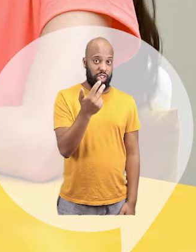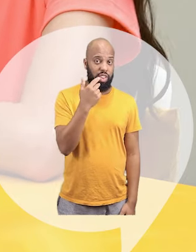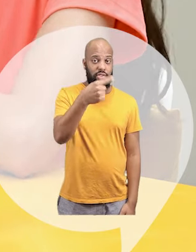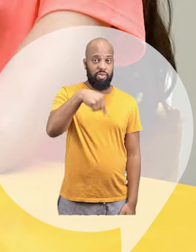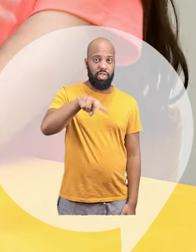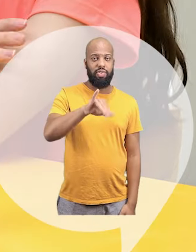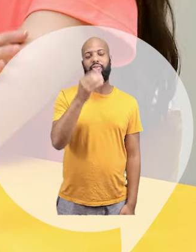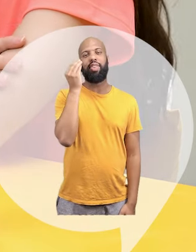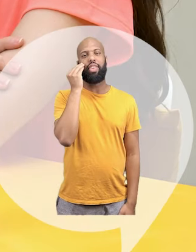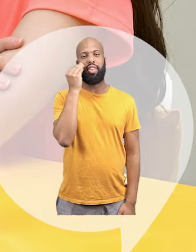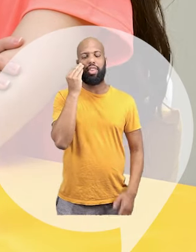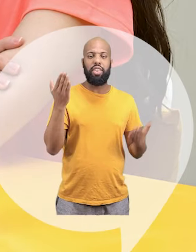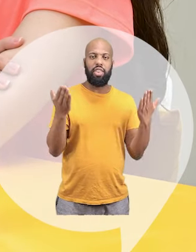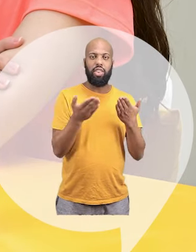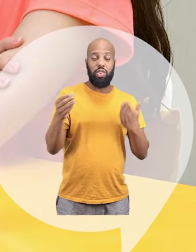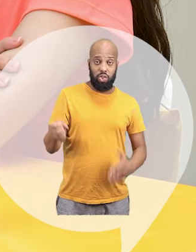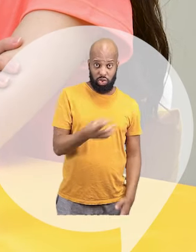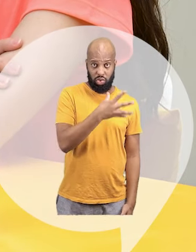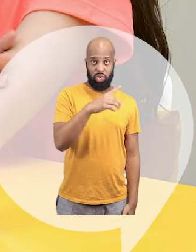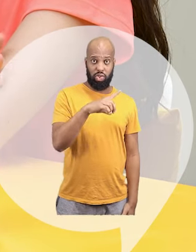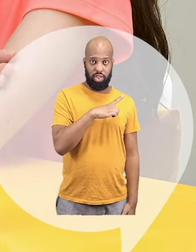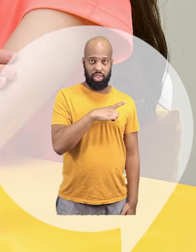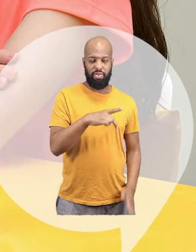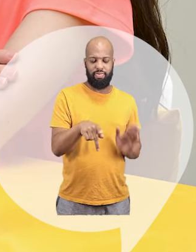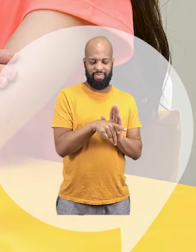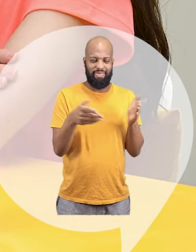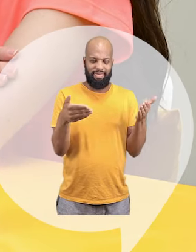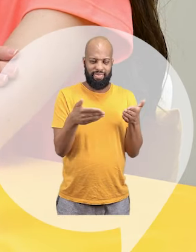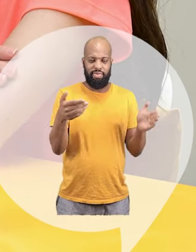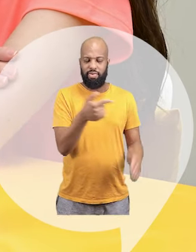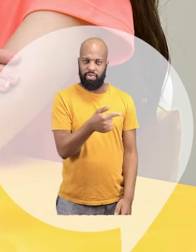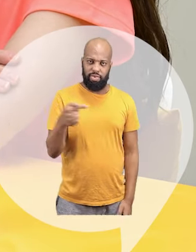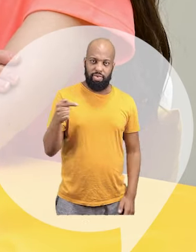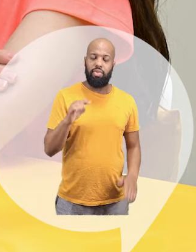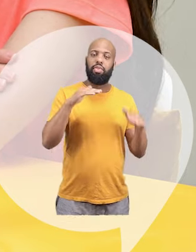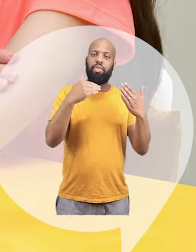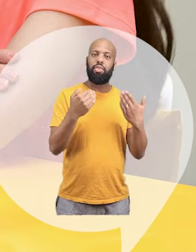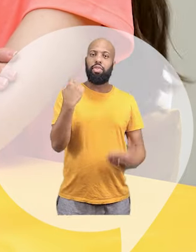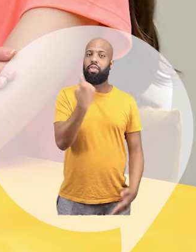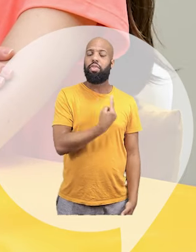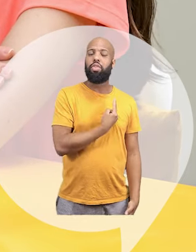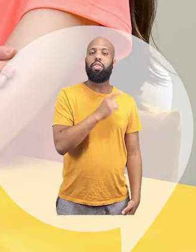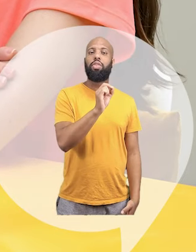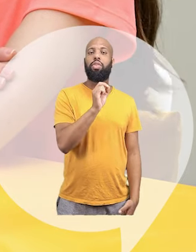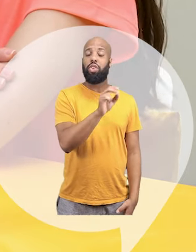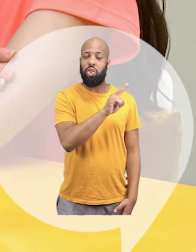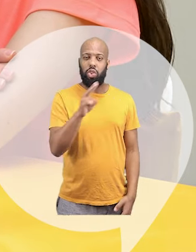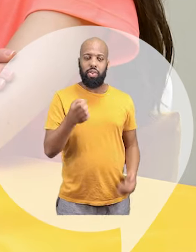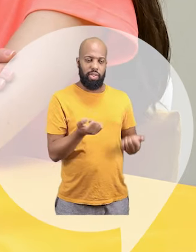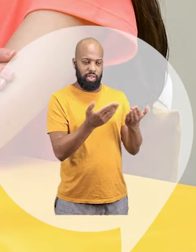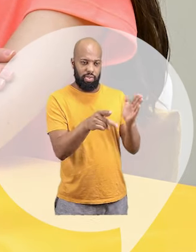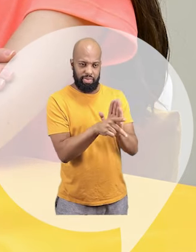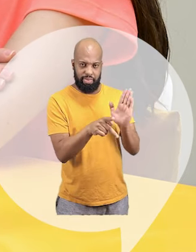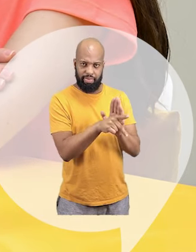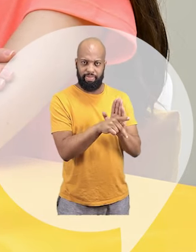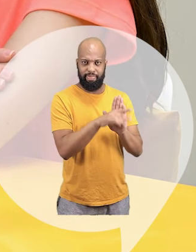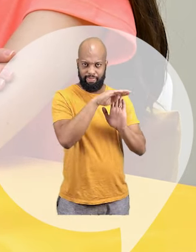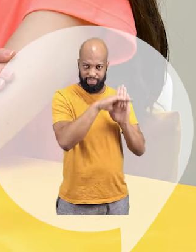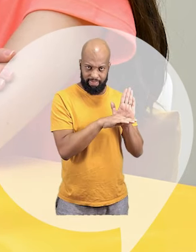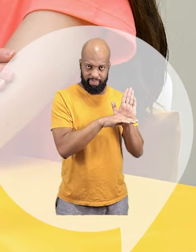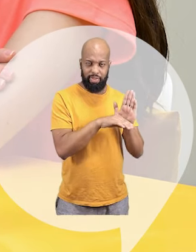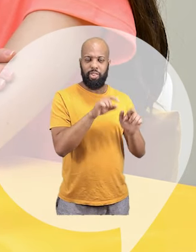quadros novos e vocês são cobaias de um quadro que a gente tirou da cartola essa semana e a gente tá chamando esse quadro de